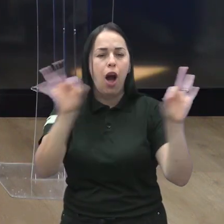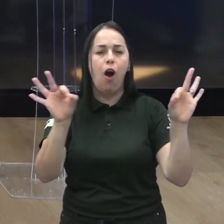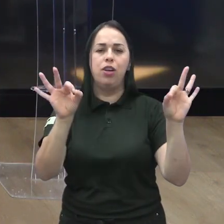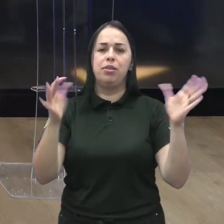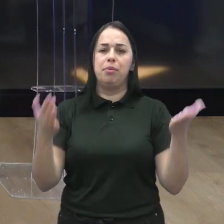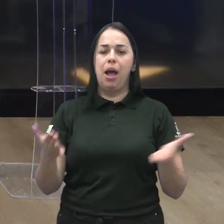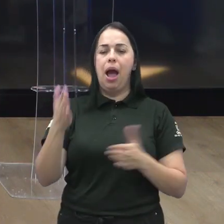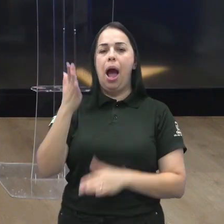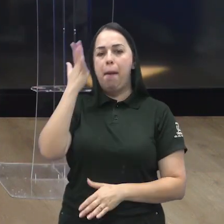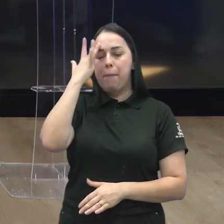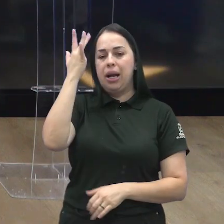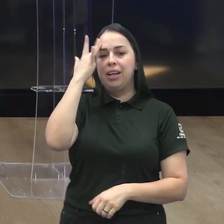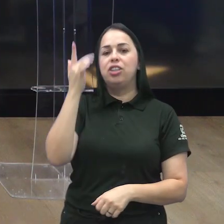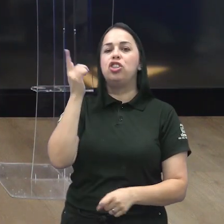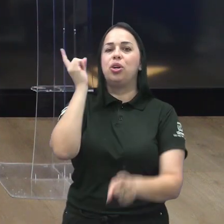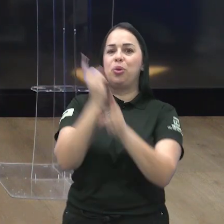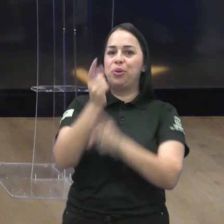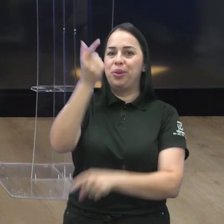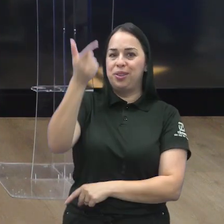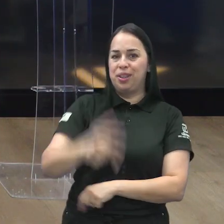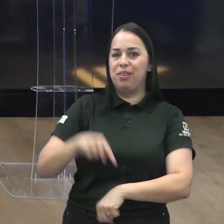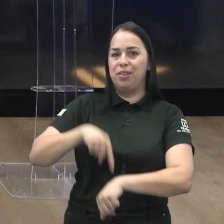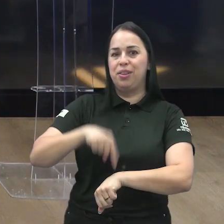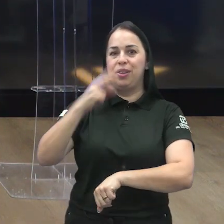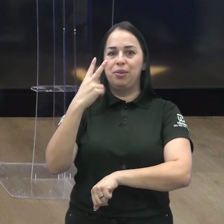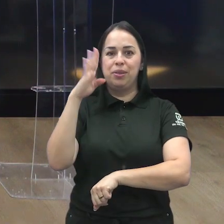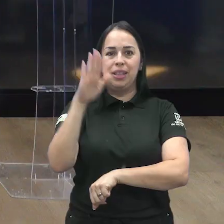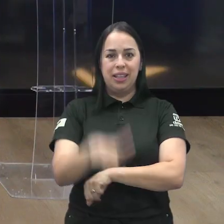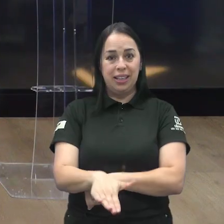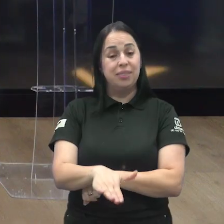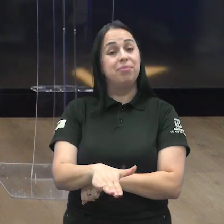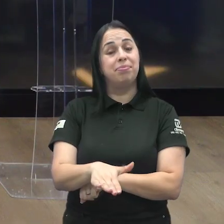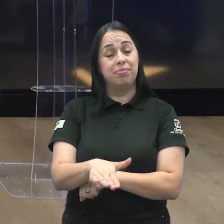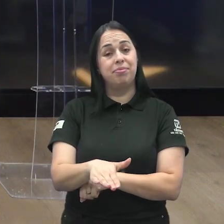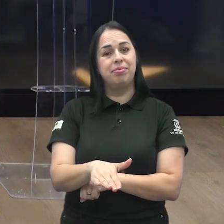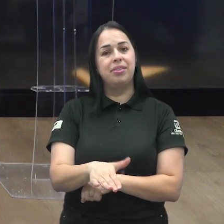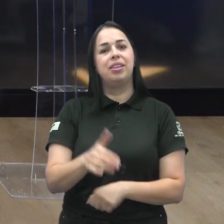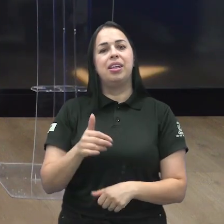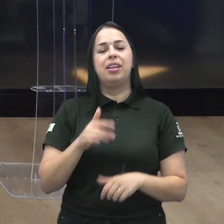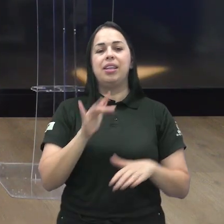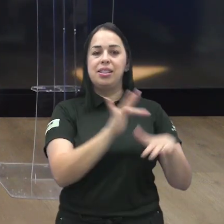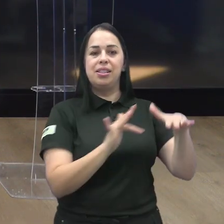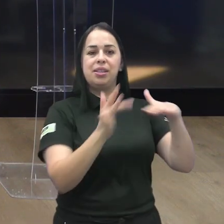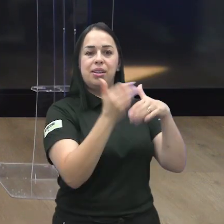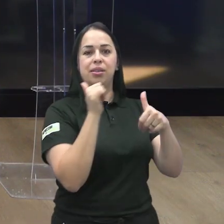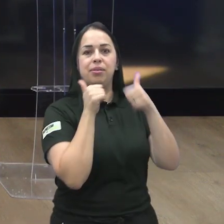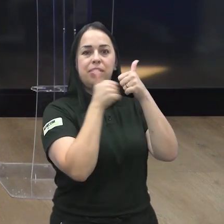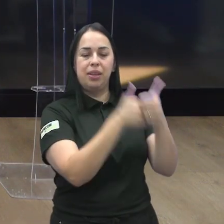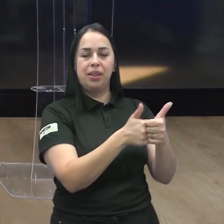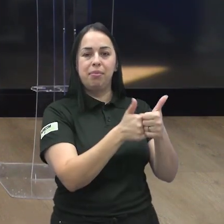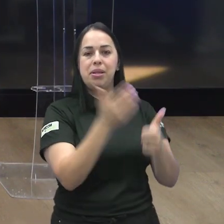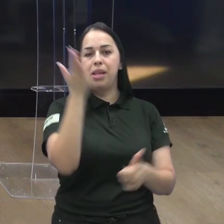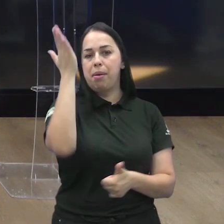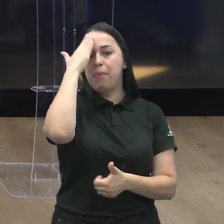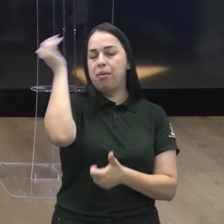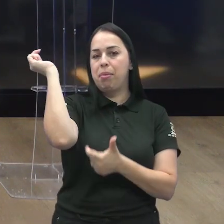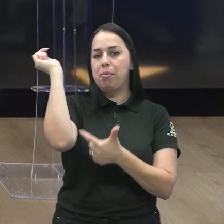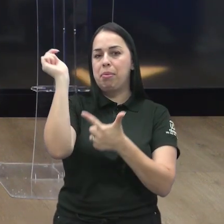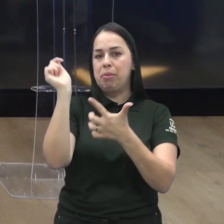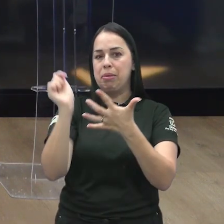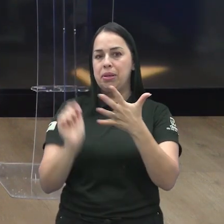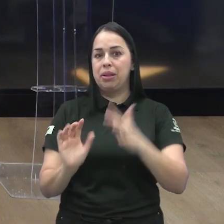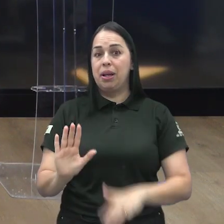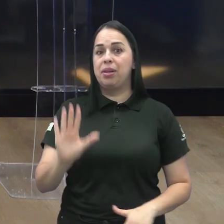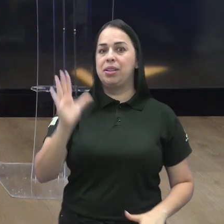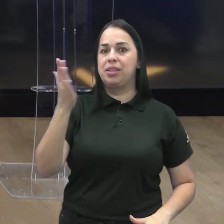sua companhia. Amanhã te espero de novo a partir das 2h da tarde. Nos siga nas redes sociais e fique por dentro da nossa